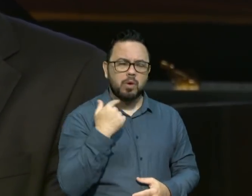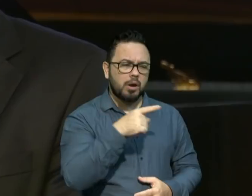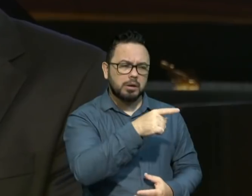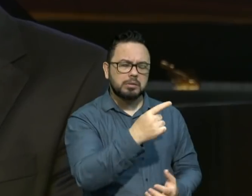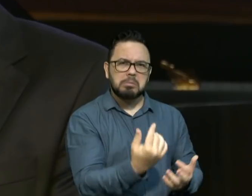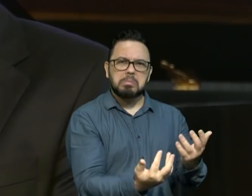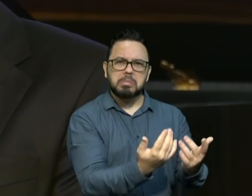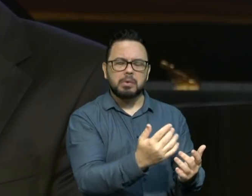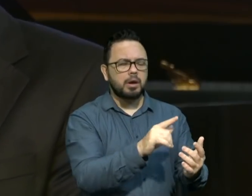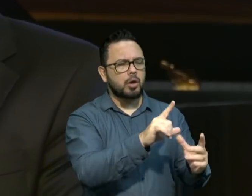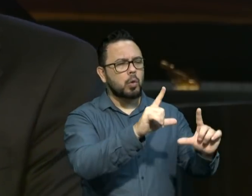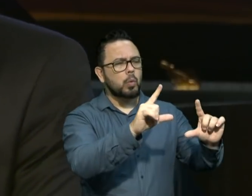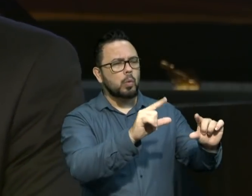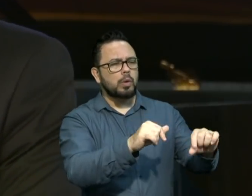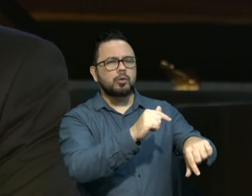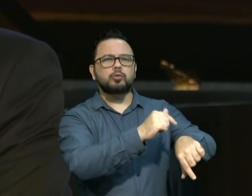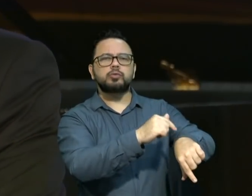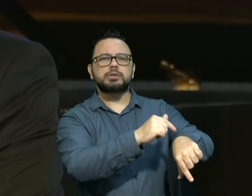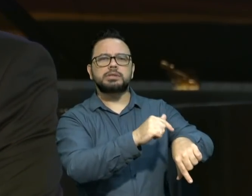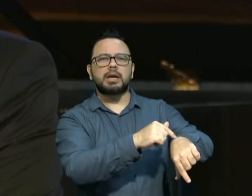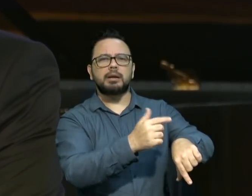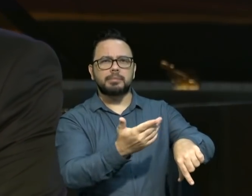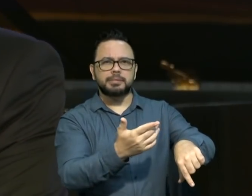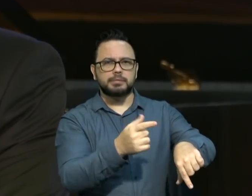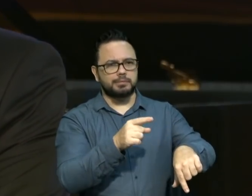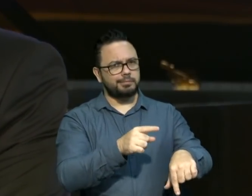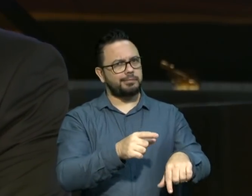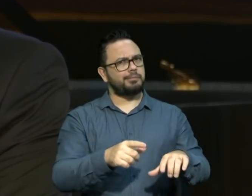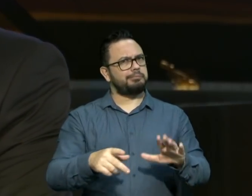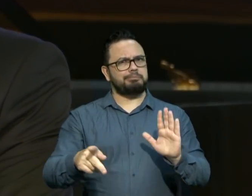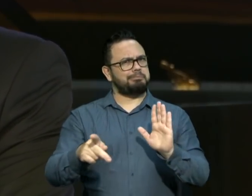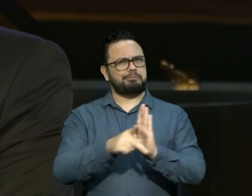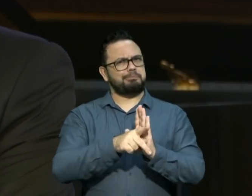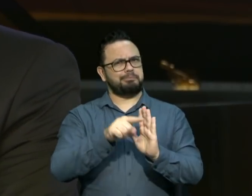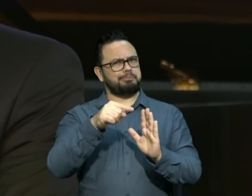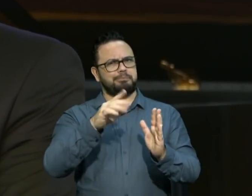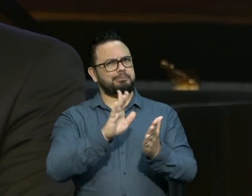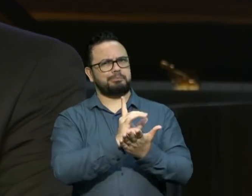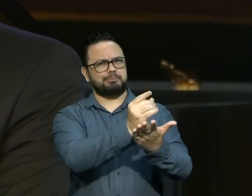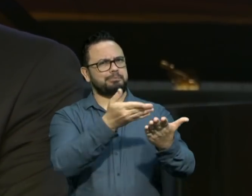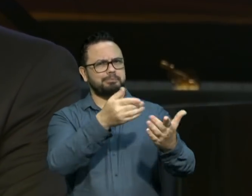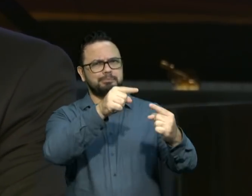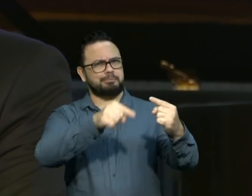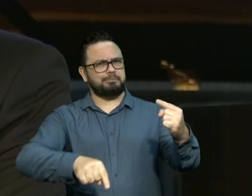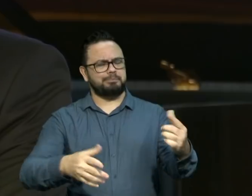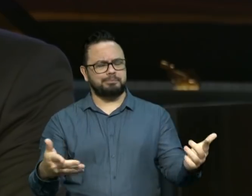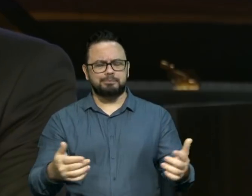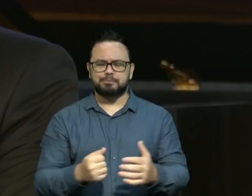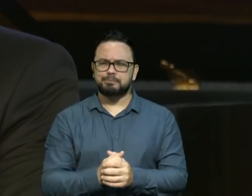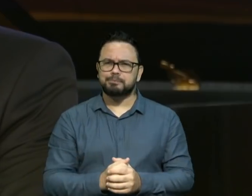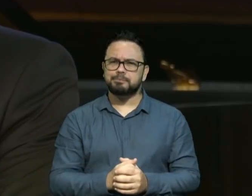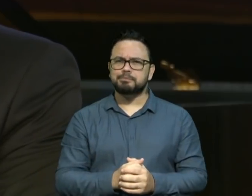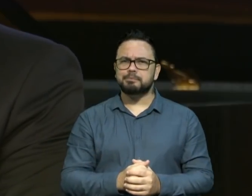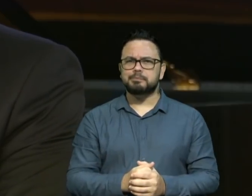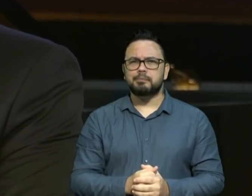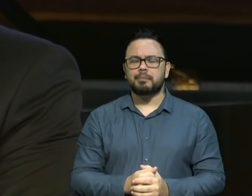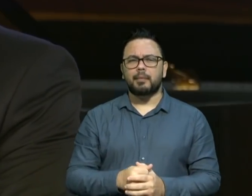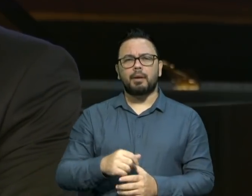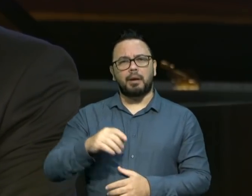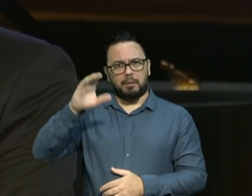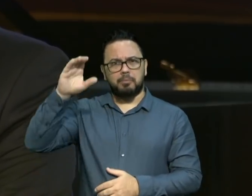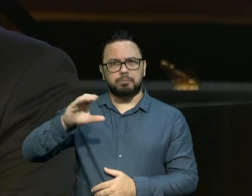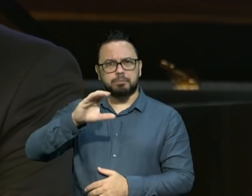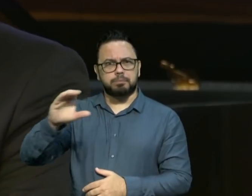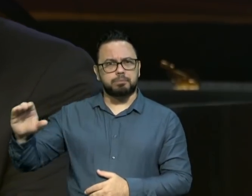e assim foi criado esse sistema que não é bíblico mas enquanto a alma está no purgatório diz a sua